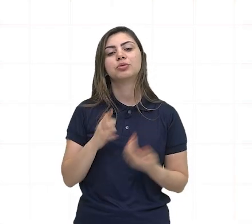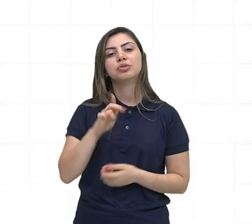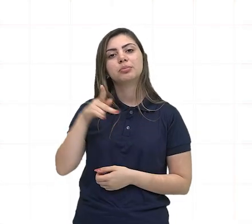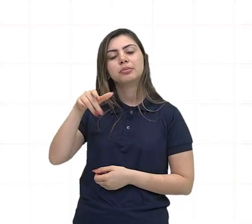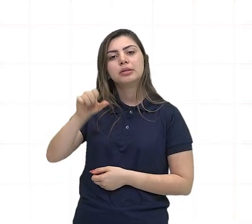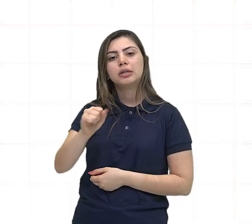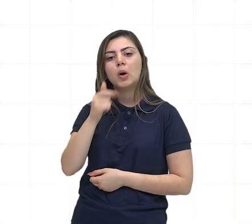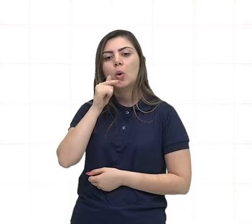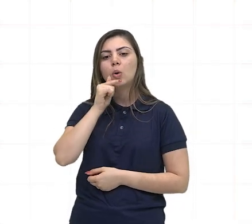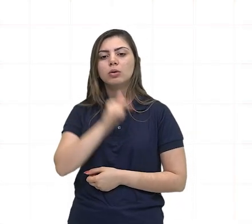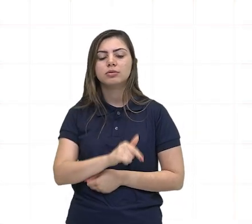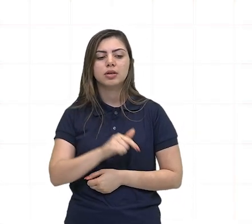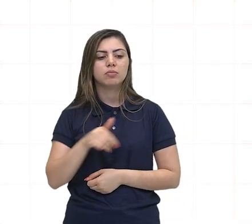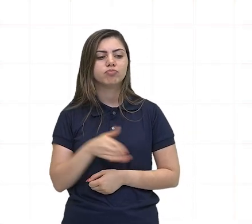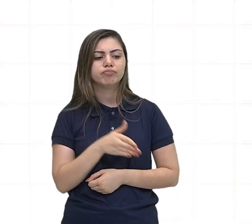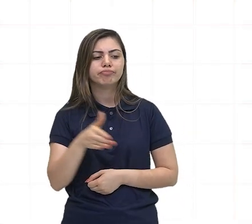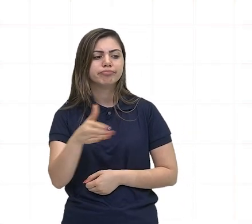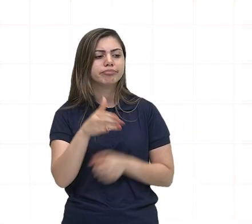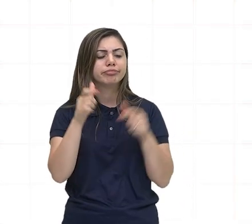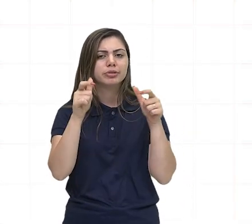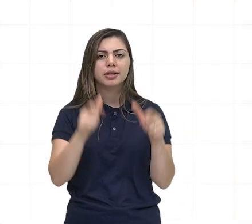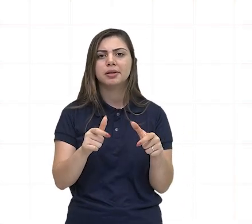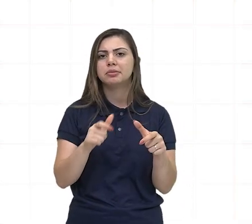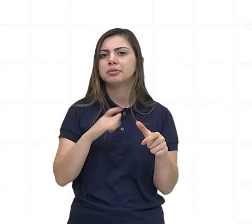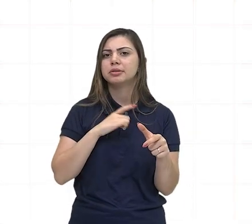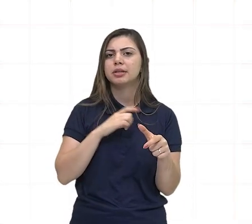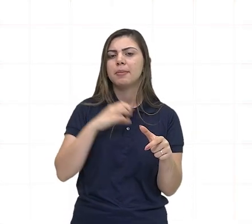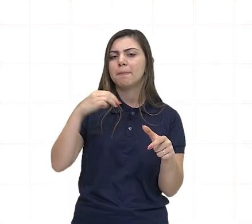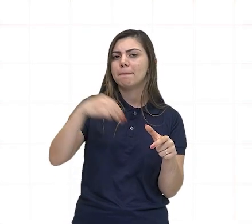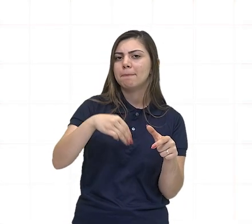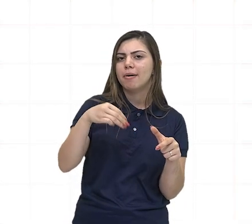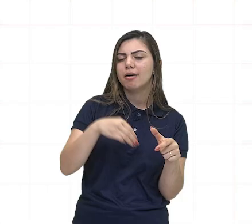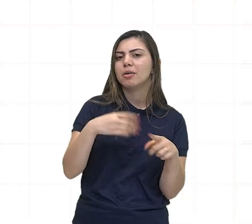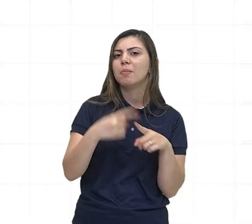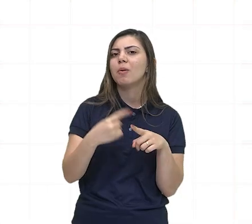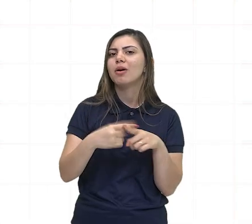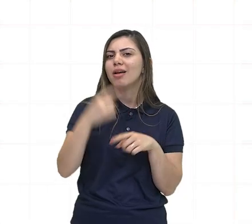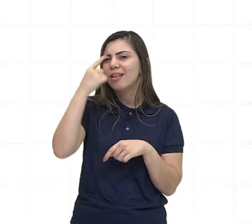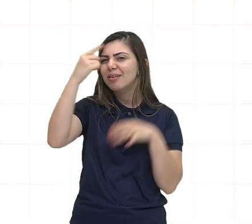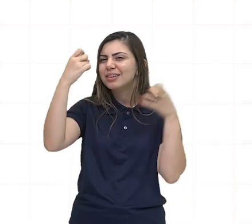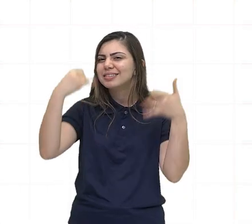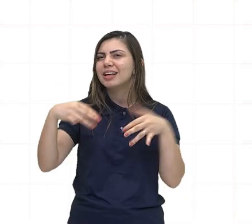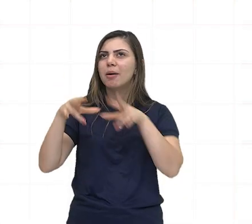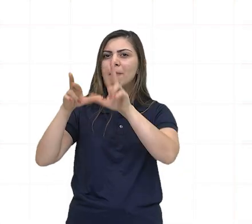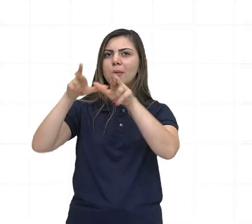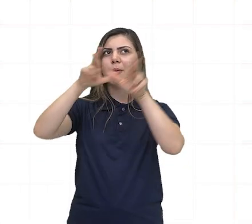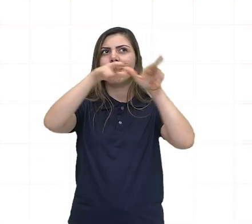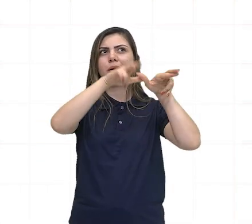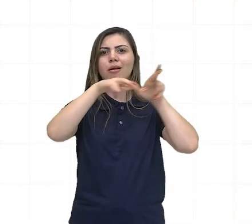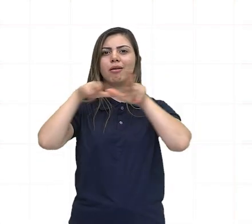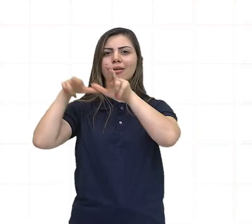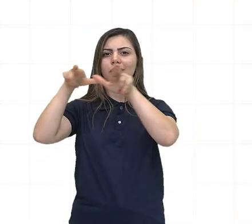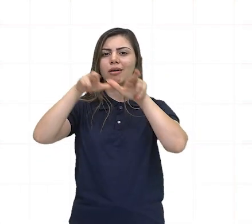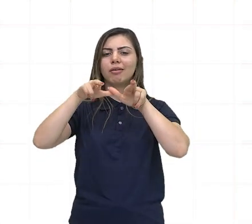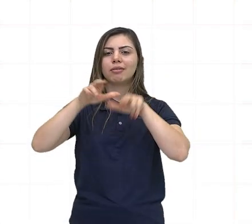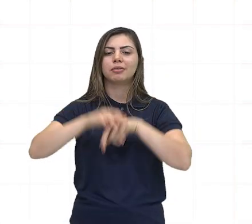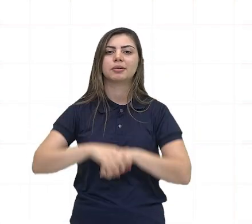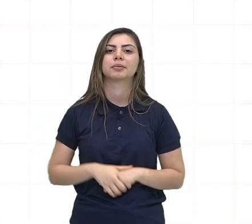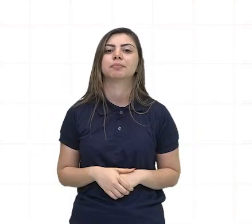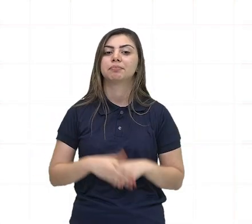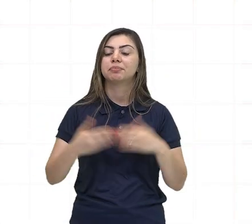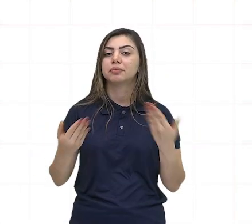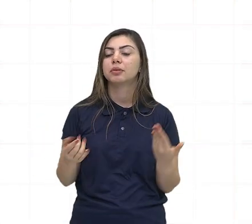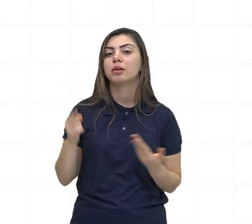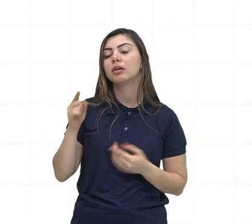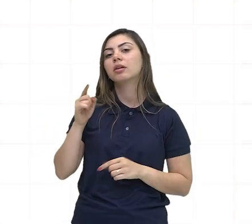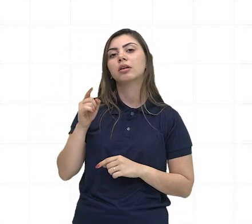precisão muito alta, geralmente dentro de alguns metros, graças aos satélites que orbitam a Terra. Então,